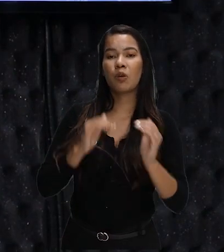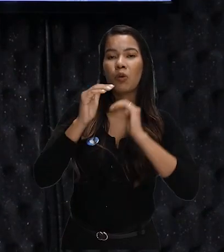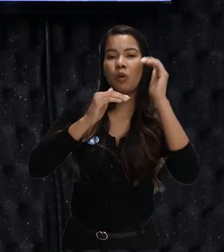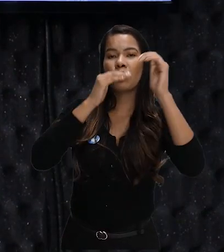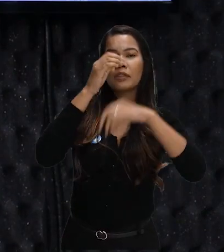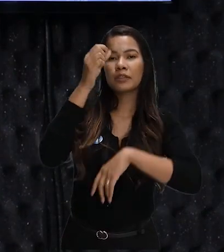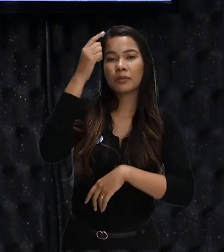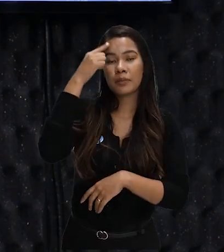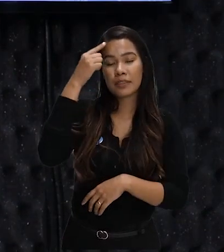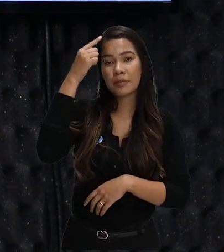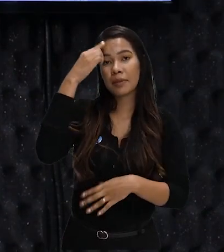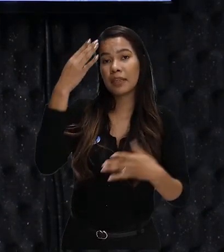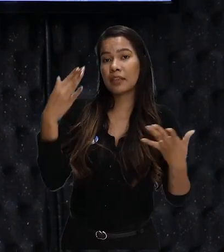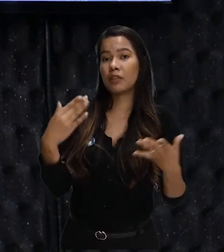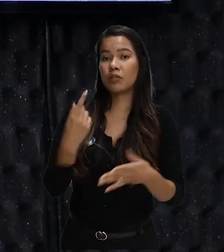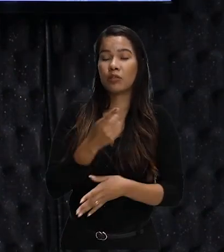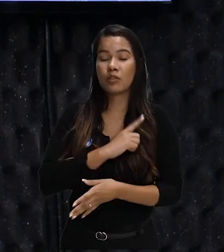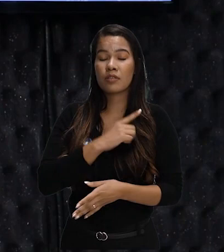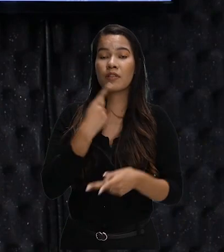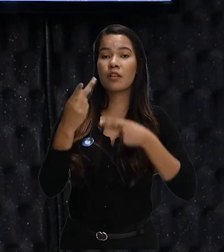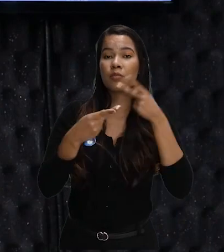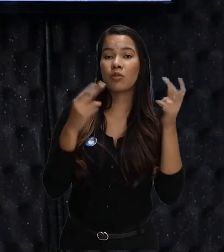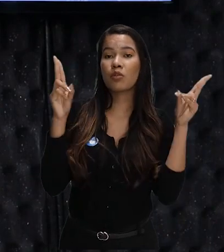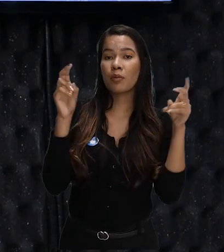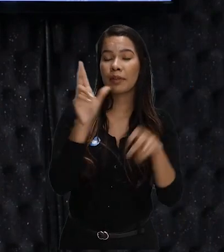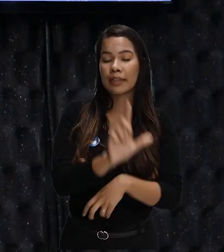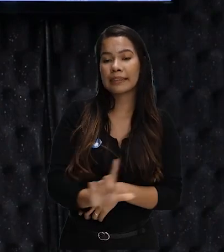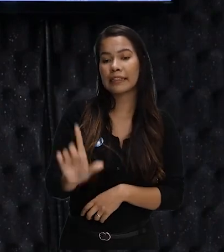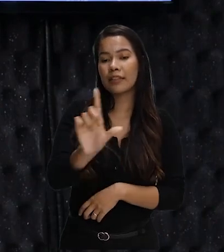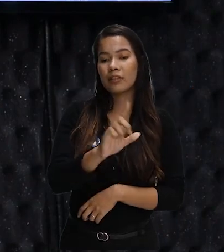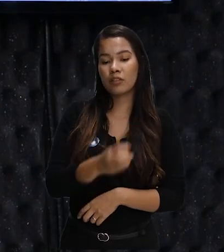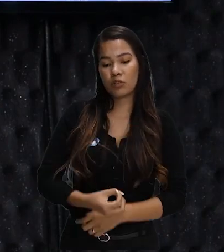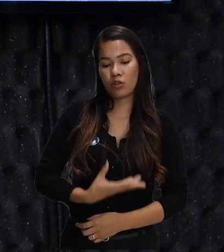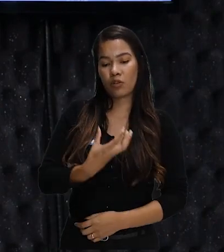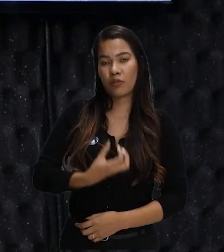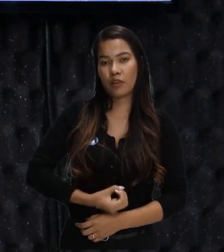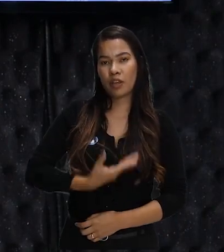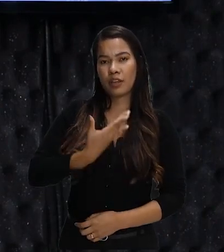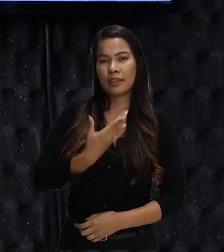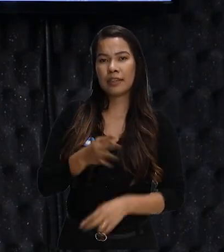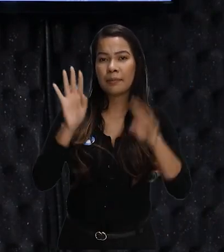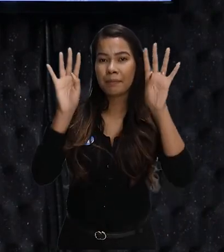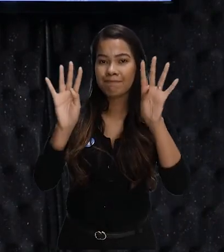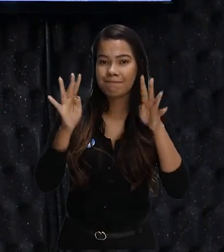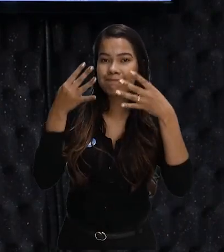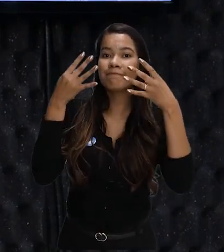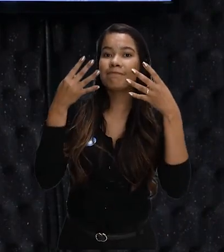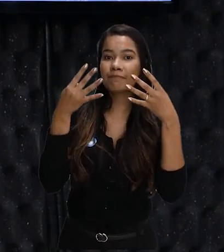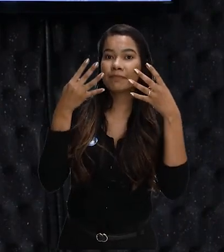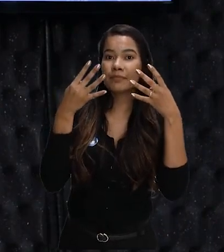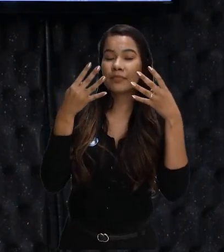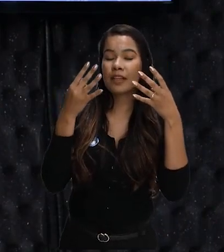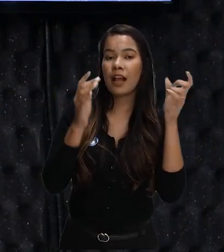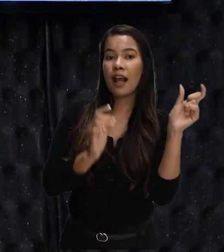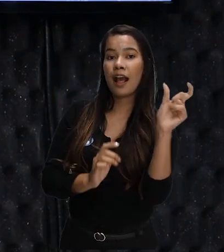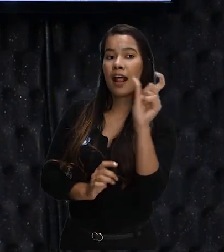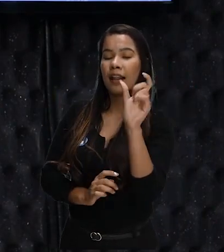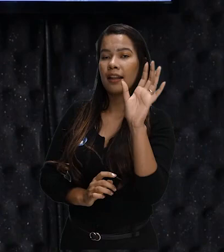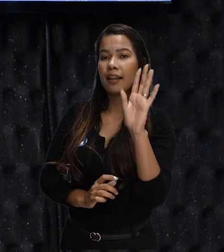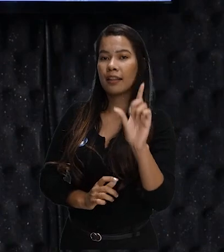construção de pensamento. Então, nós estamos falando de literatura, trovadorismo, e atentem para a letra